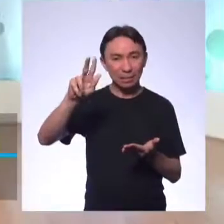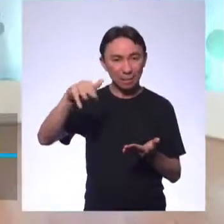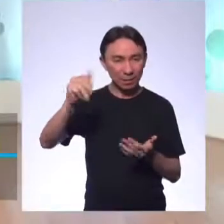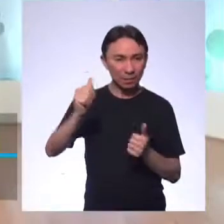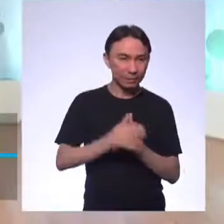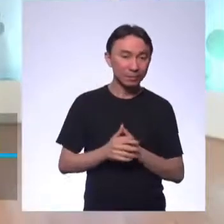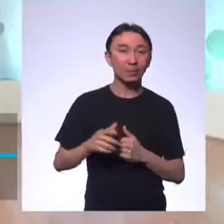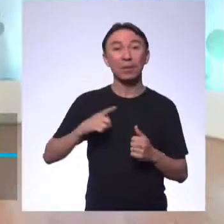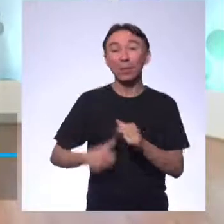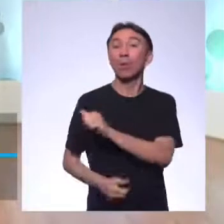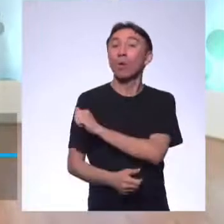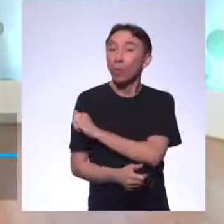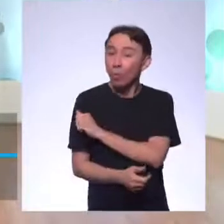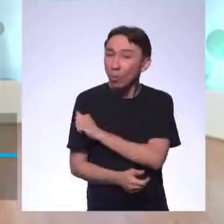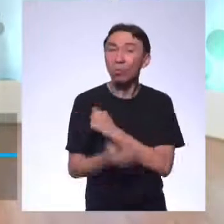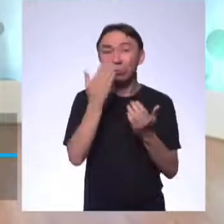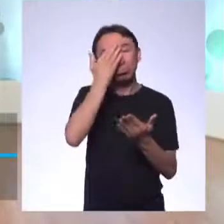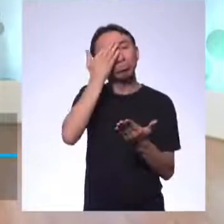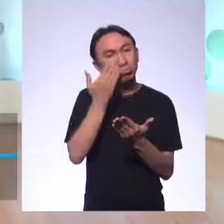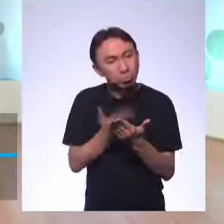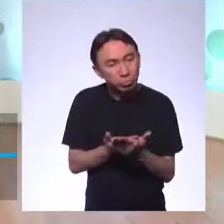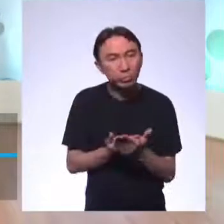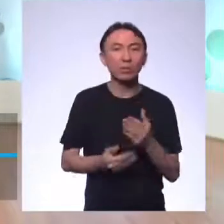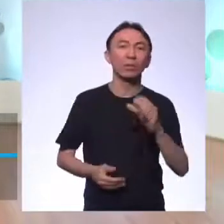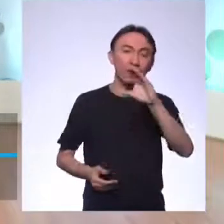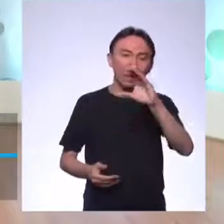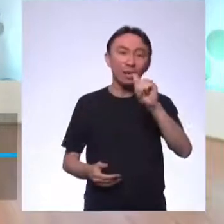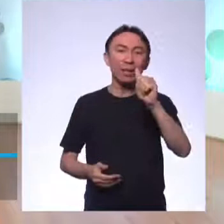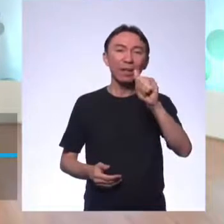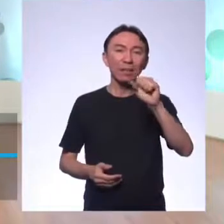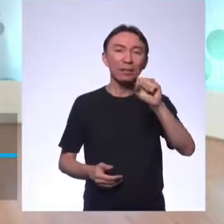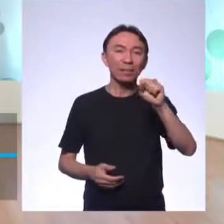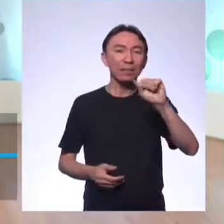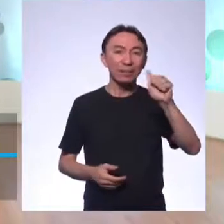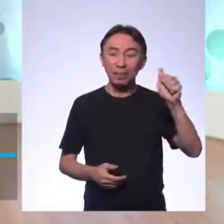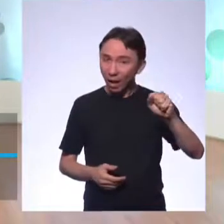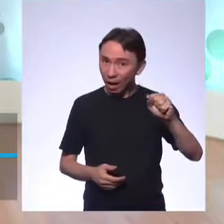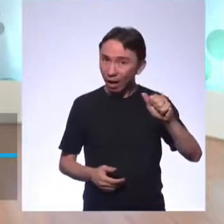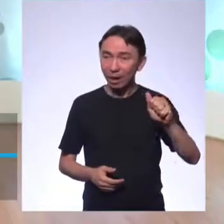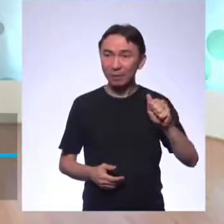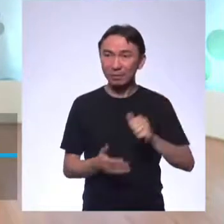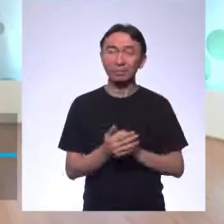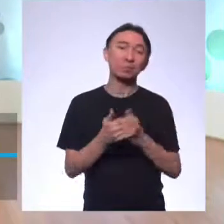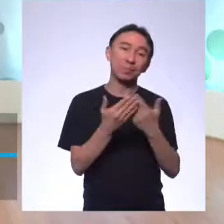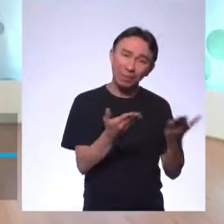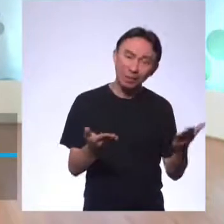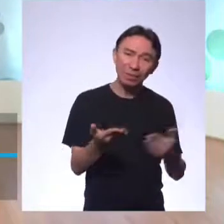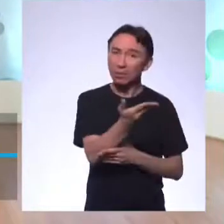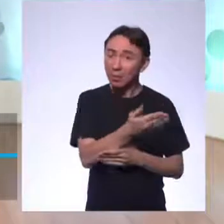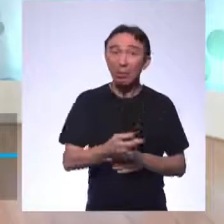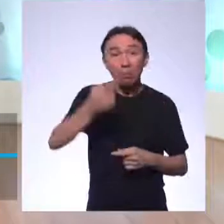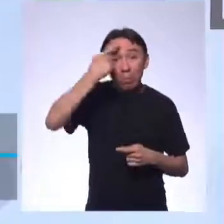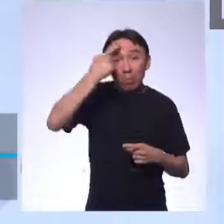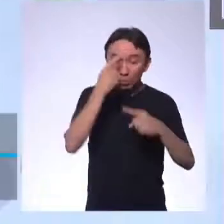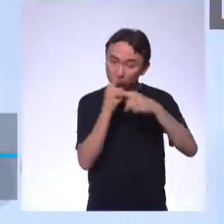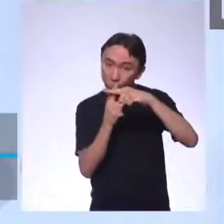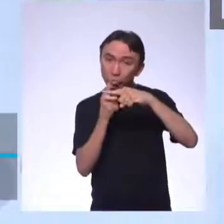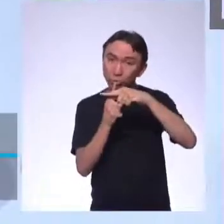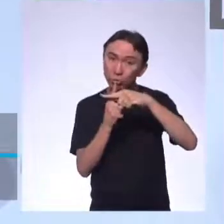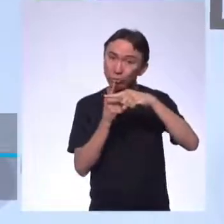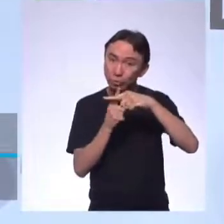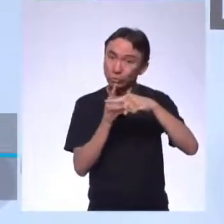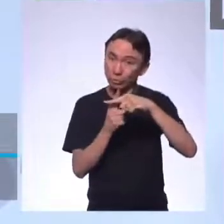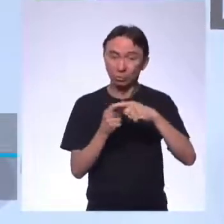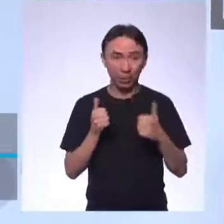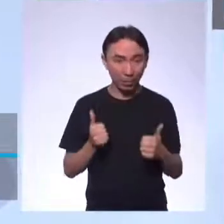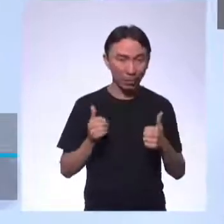acredita, graças a Deus. Claro, A mas todo Cássia. mundo é livre para acreditar, não acreditar, tá livre, é a vida. É. Mas assim, sejam otimistas, a vida é bacana. Então, mais uma pergunta